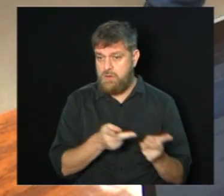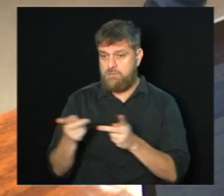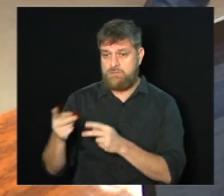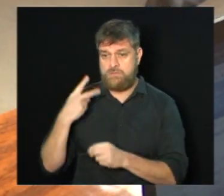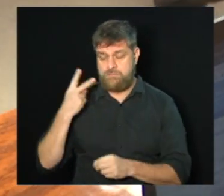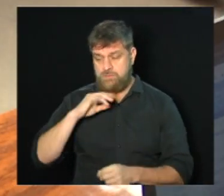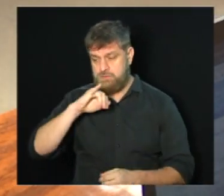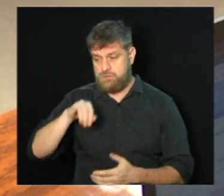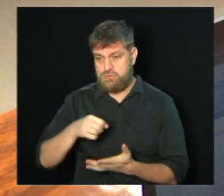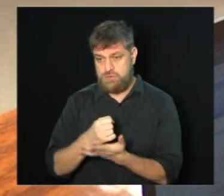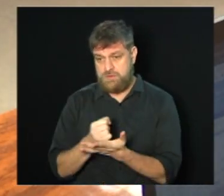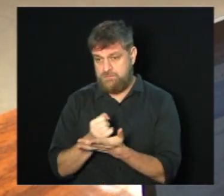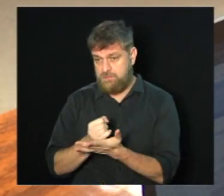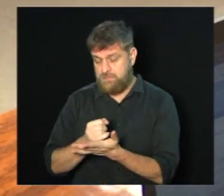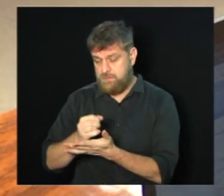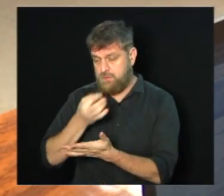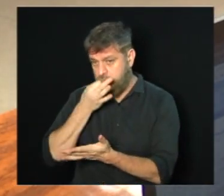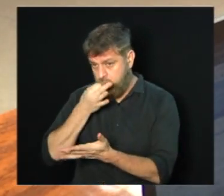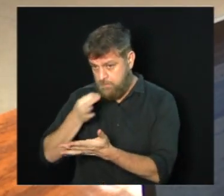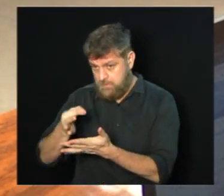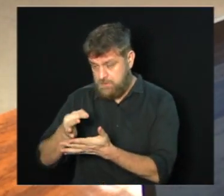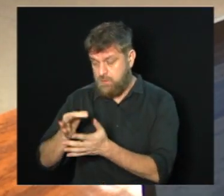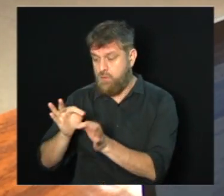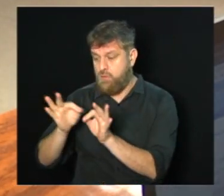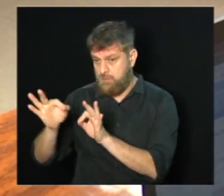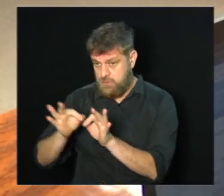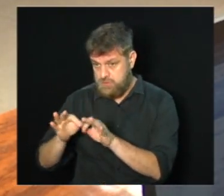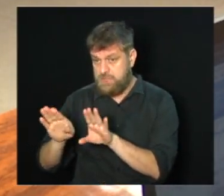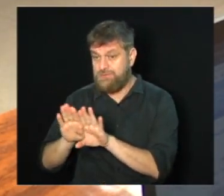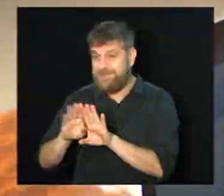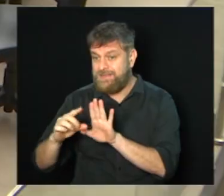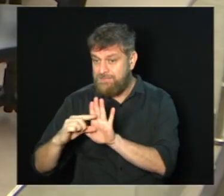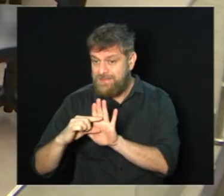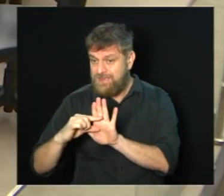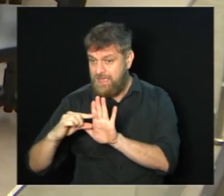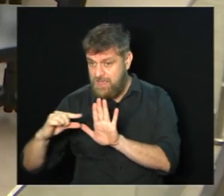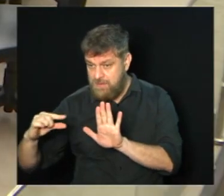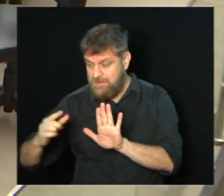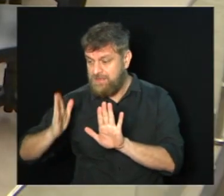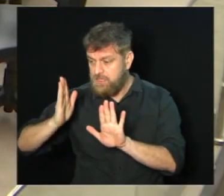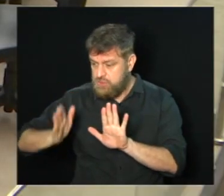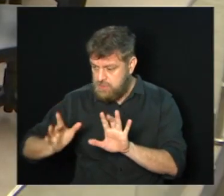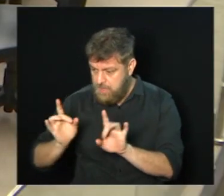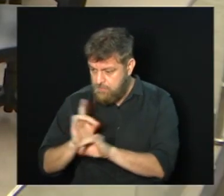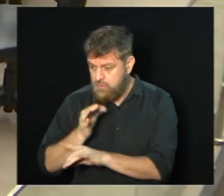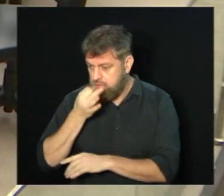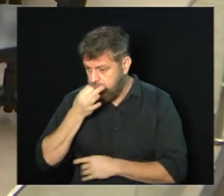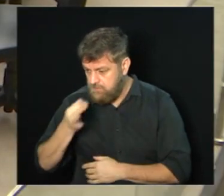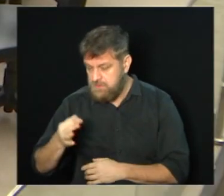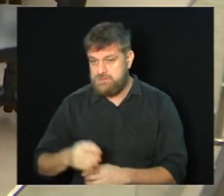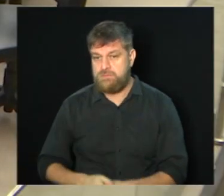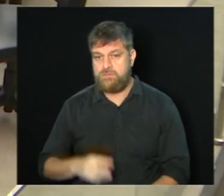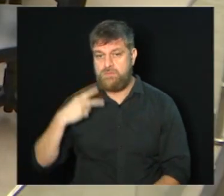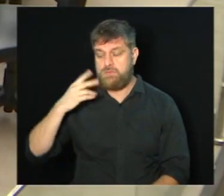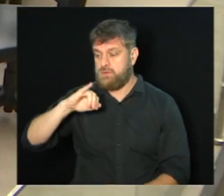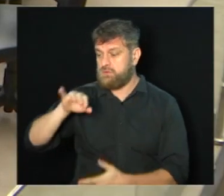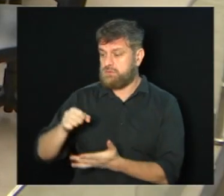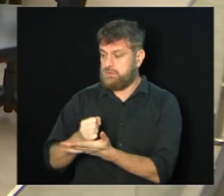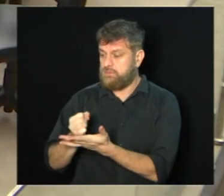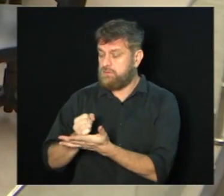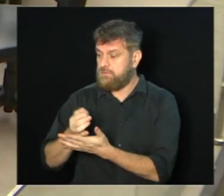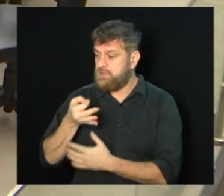da Farmácia para exarar o parecer do projeto e da emenda. Obrigado, vereador Jorge da Farmácia. Vossa Excelência tem a tribuna para exarar o